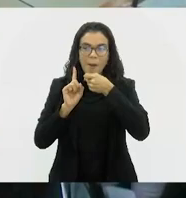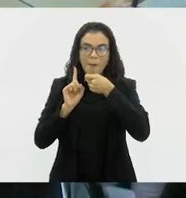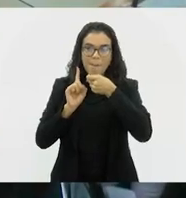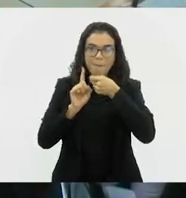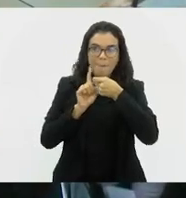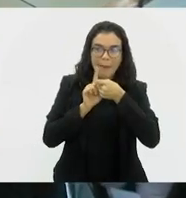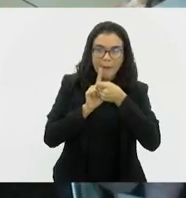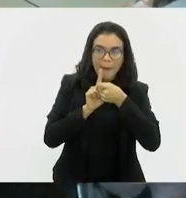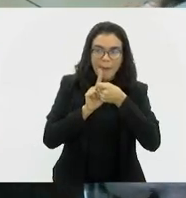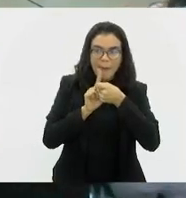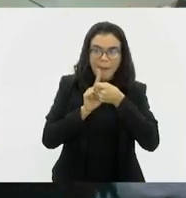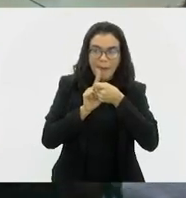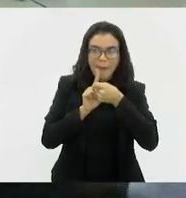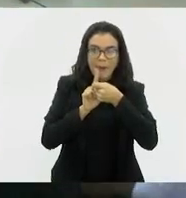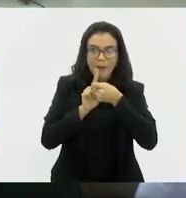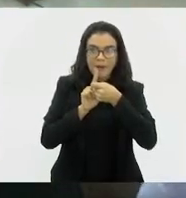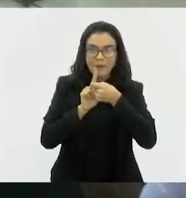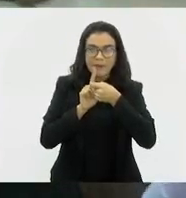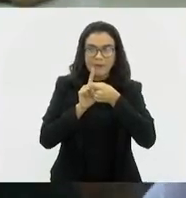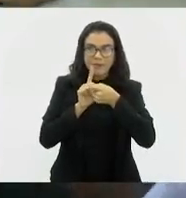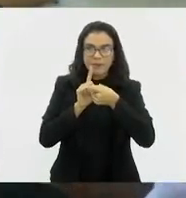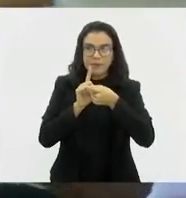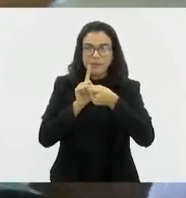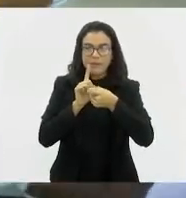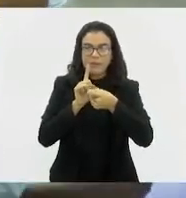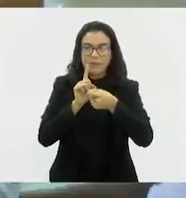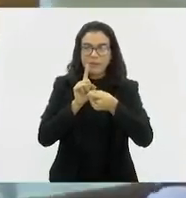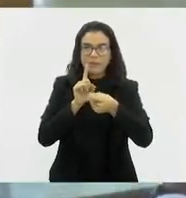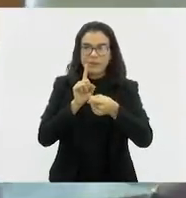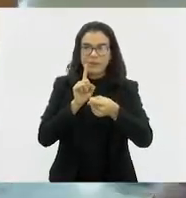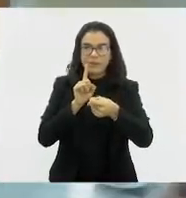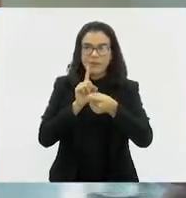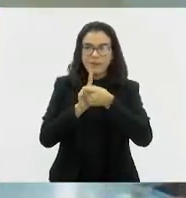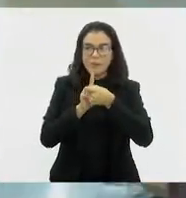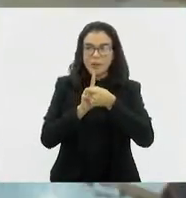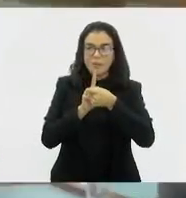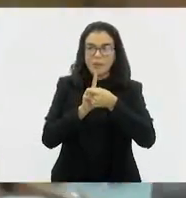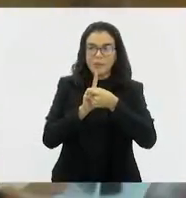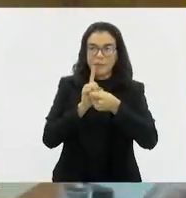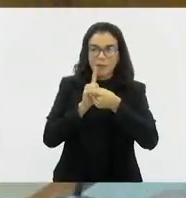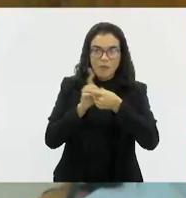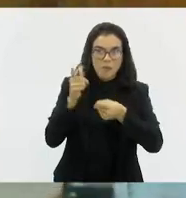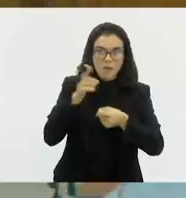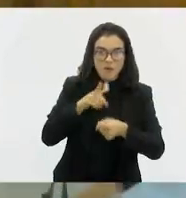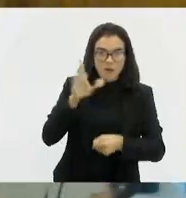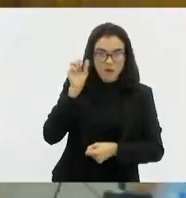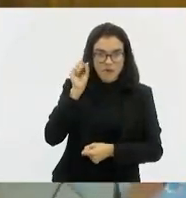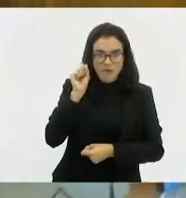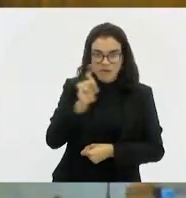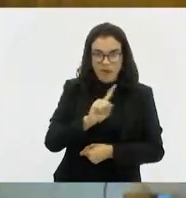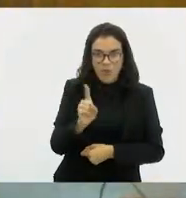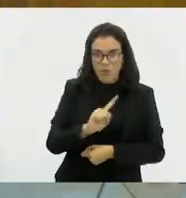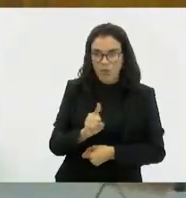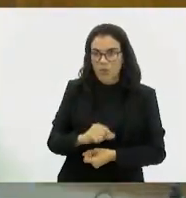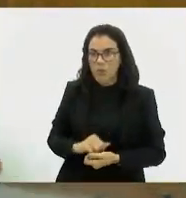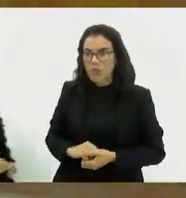microfone? Estão ouvindo? não.